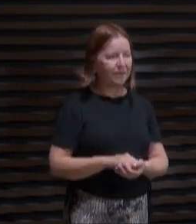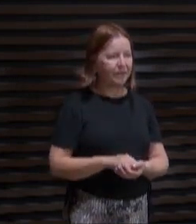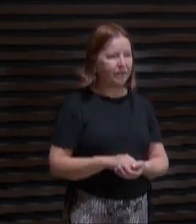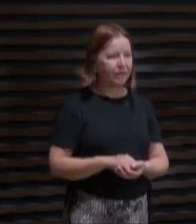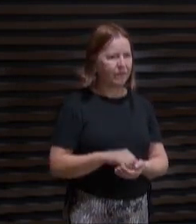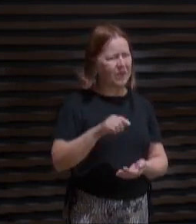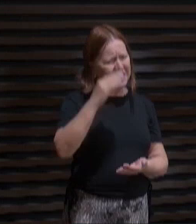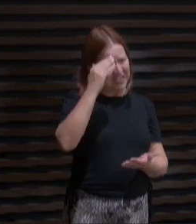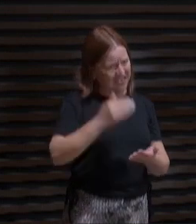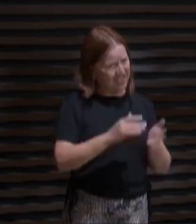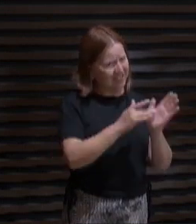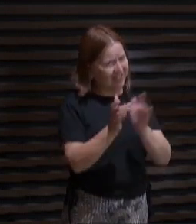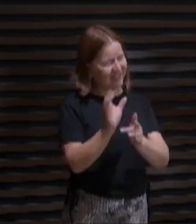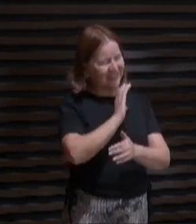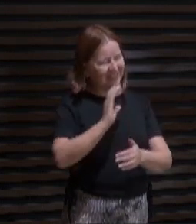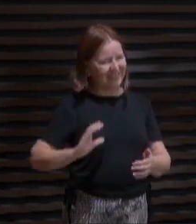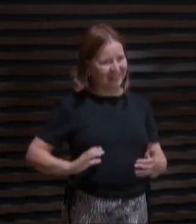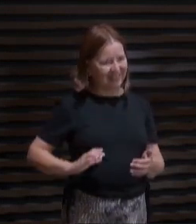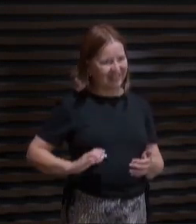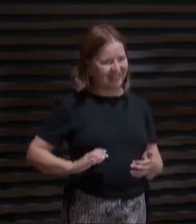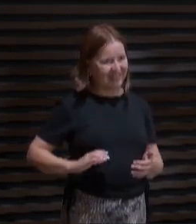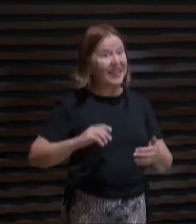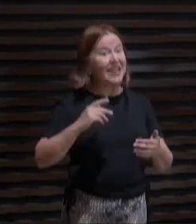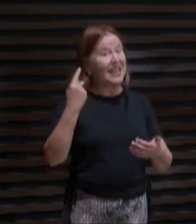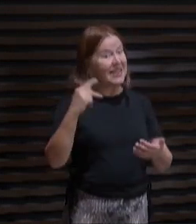Você crê que Jesus Cristo é o seu